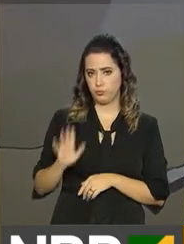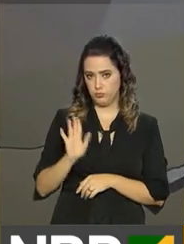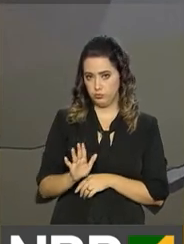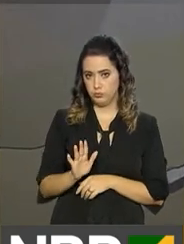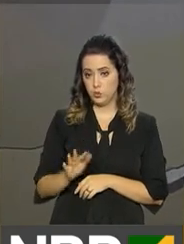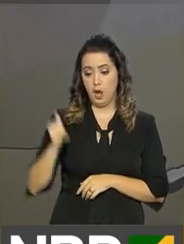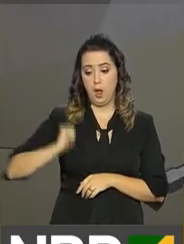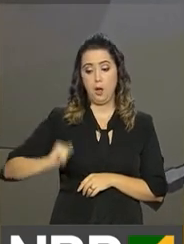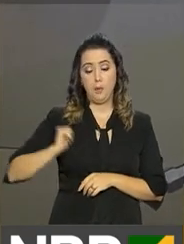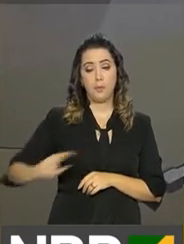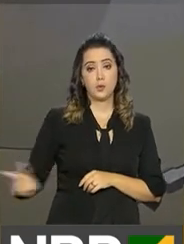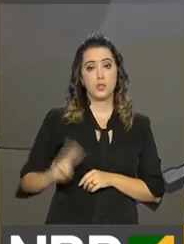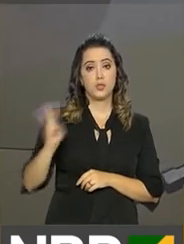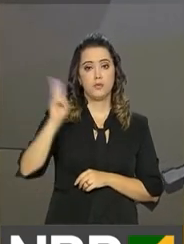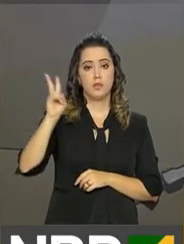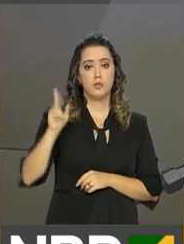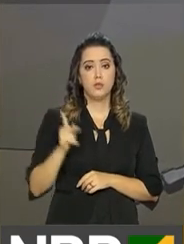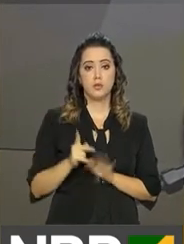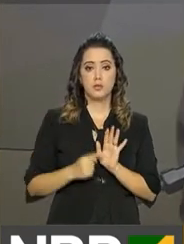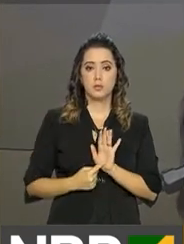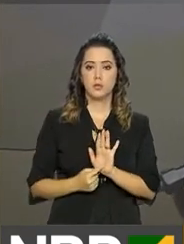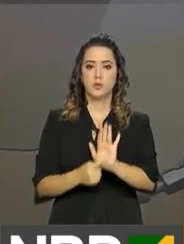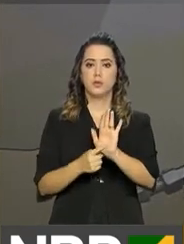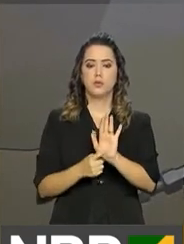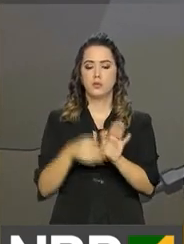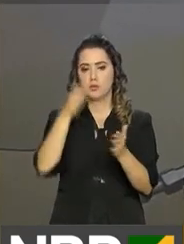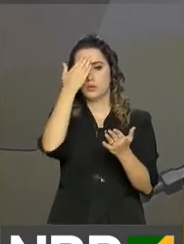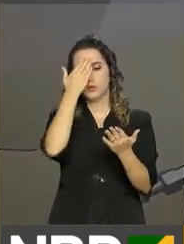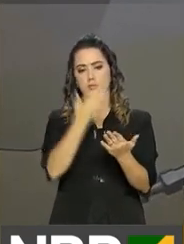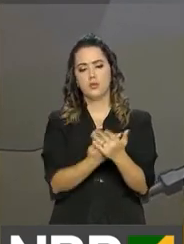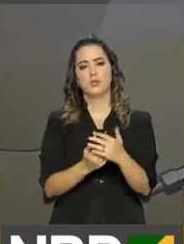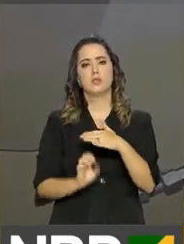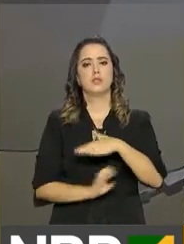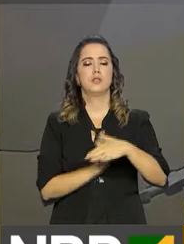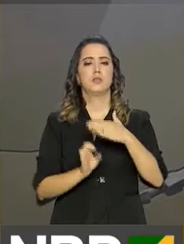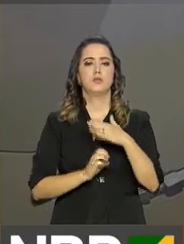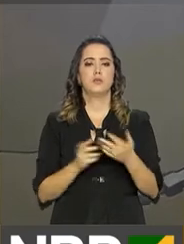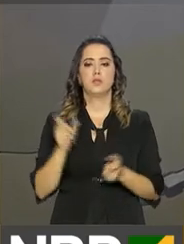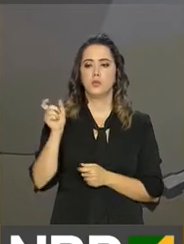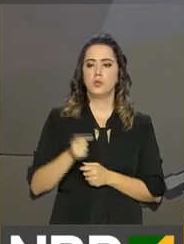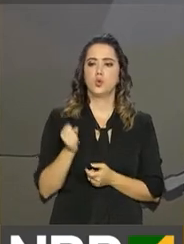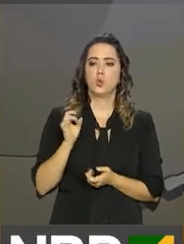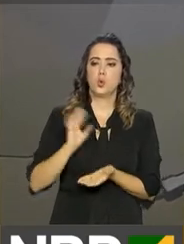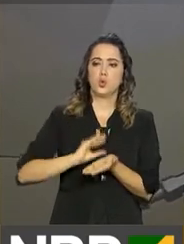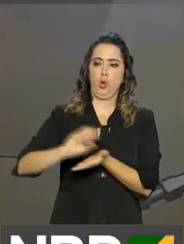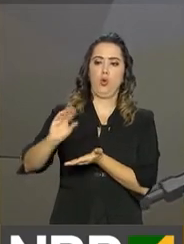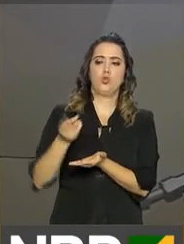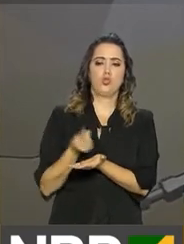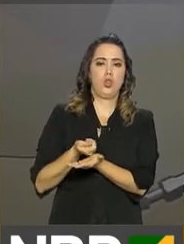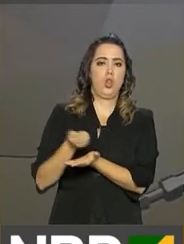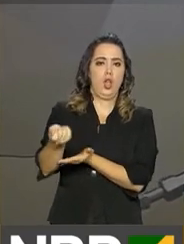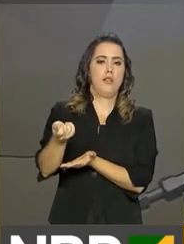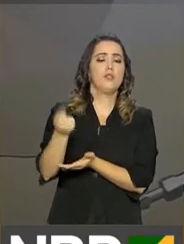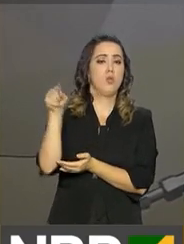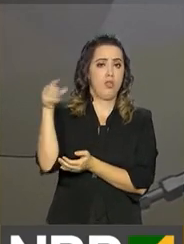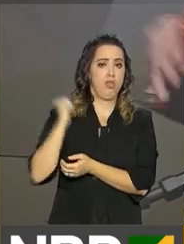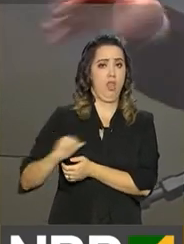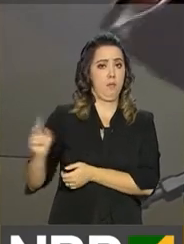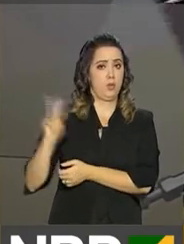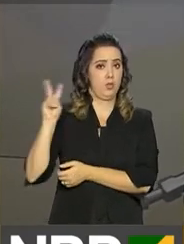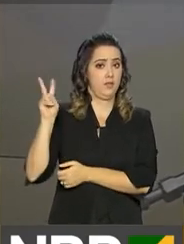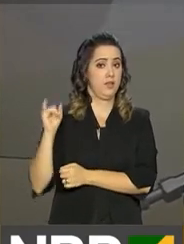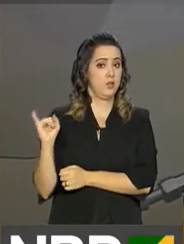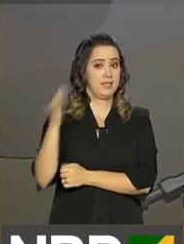né, ela sempre reproduz um pouco a confiança do investidor. O sujeito só vai lá e aplica na Bolsa de Valores se tiver confiança